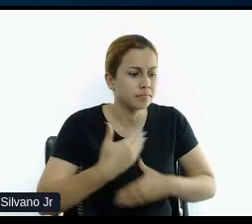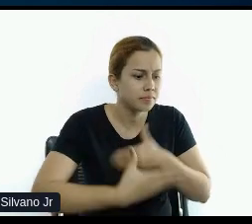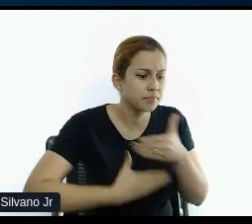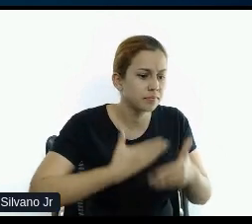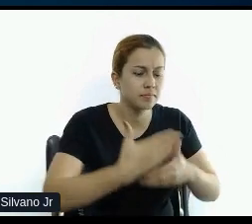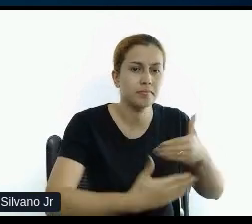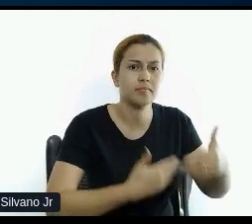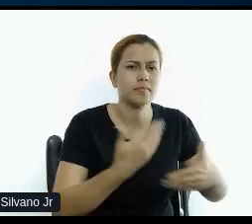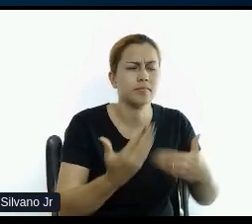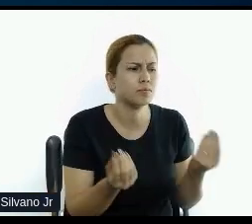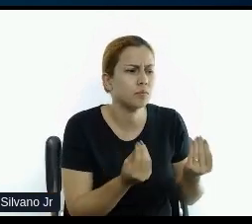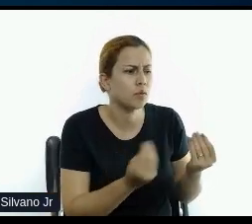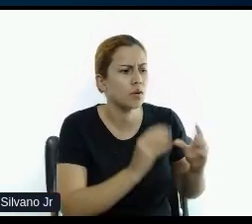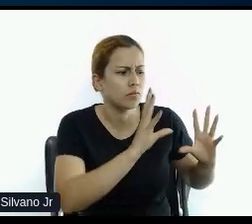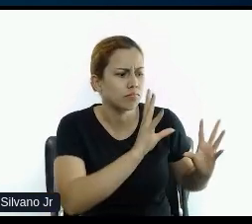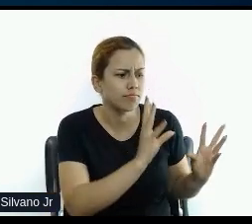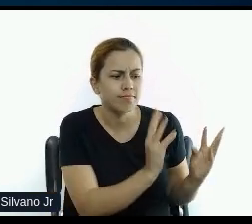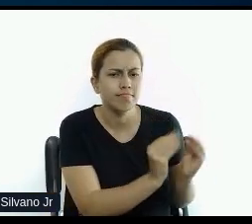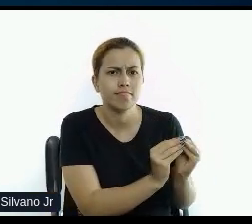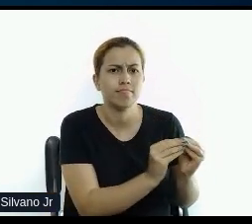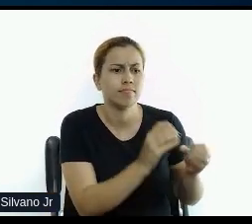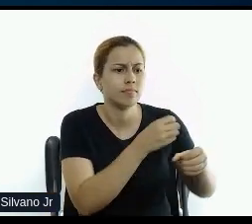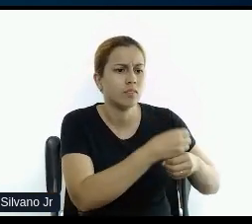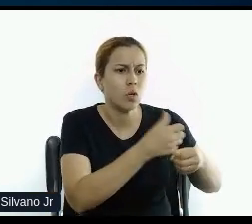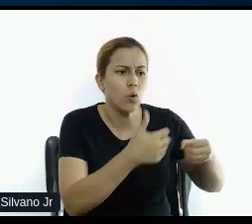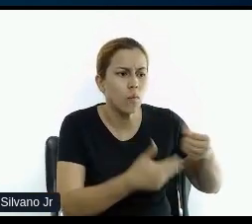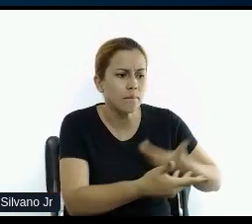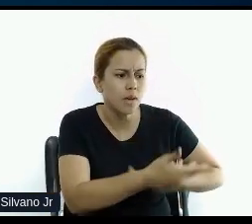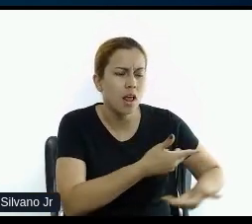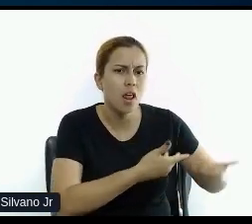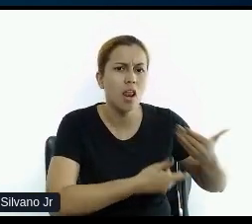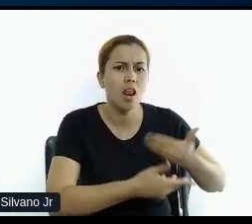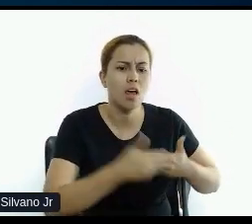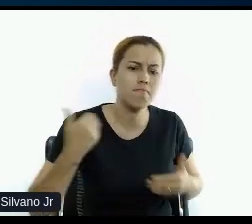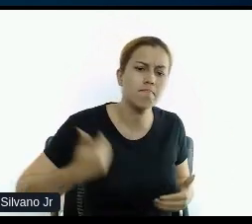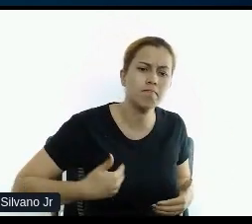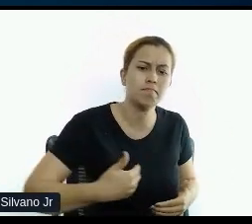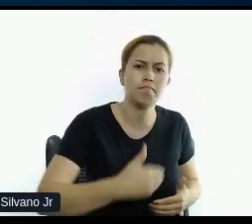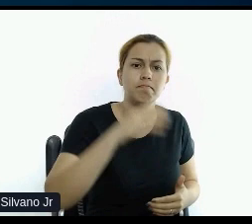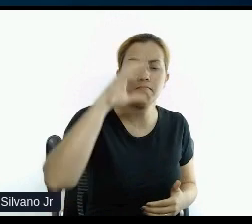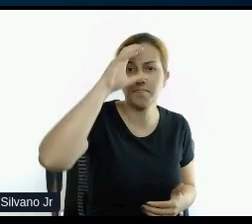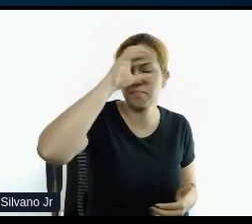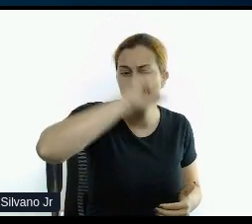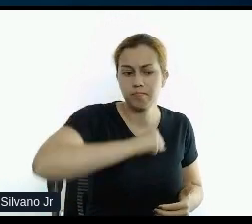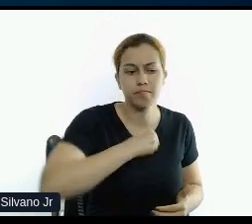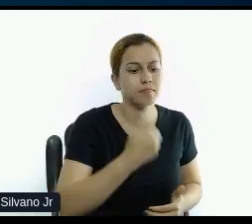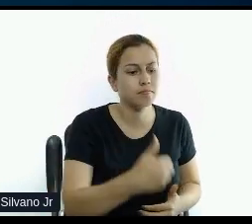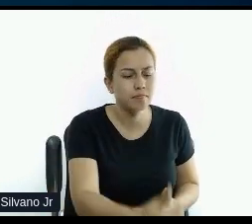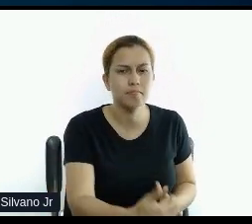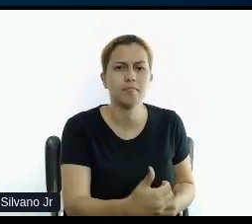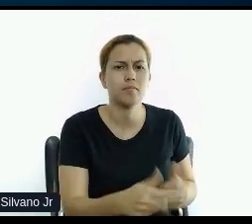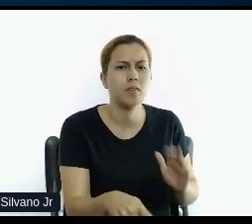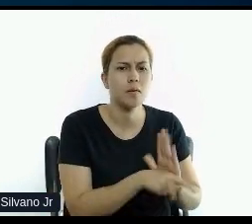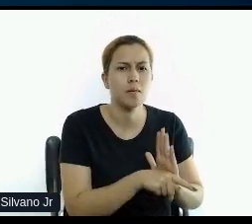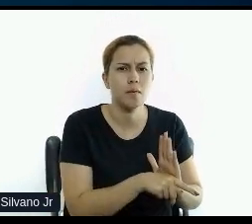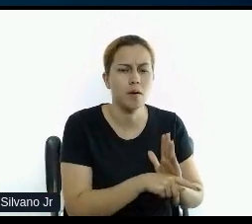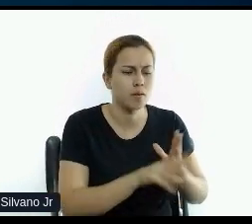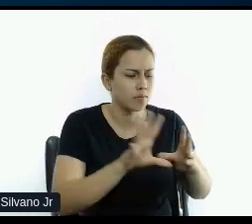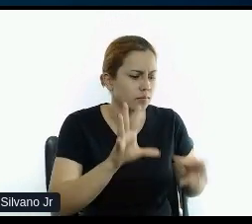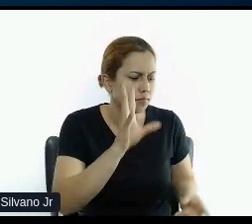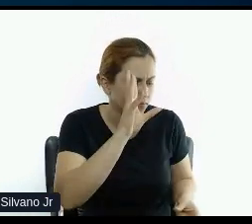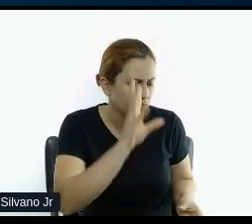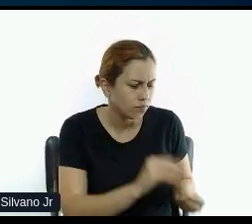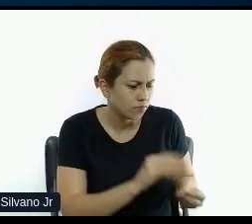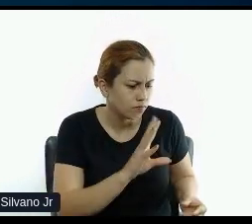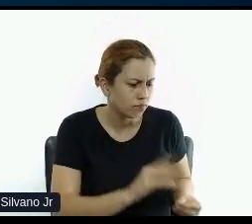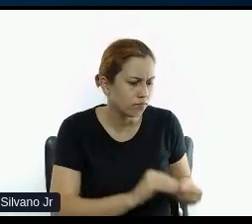simplificados ou direcionados a contexto, isso ajuda muito em processos de aprendizagem, em processos de absorção de conteúdo e de informações. A